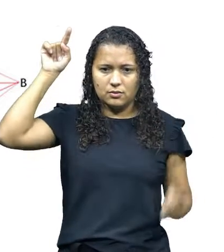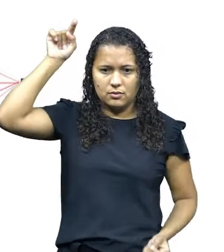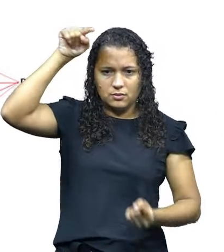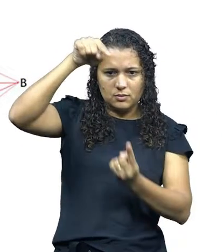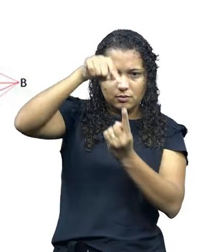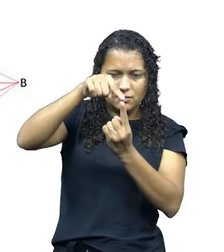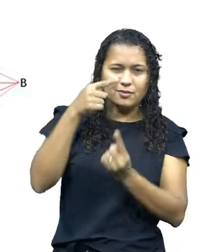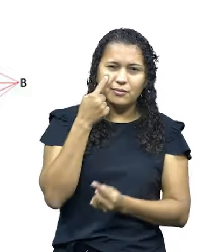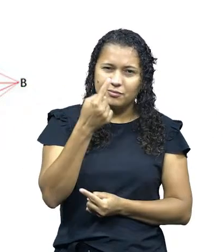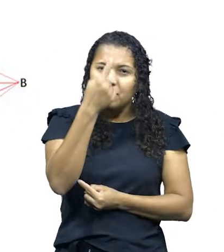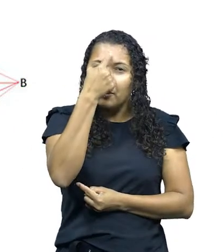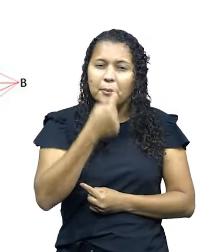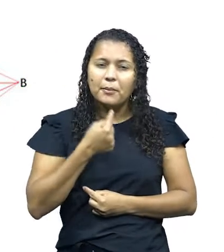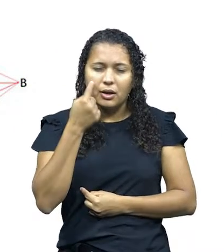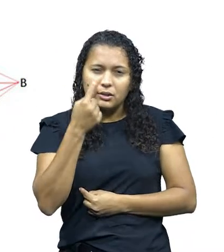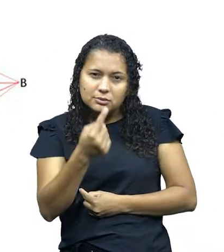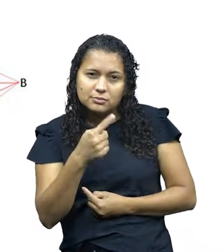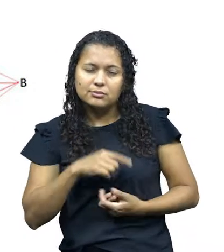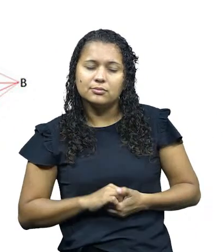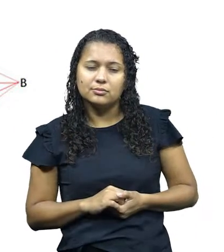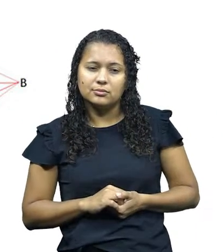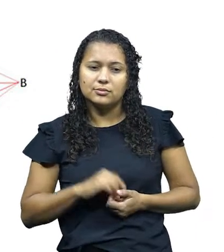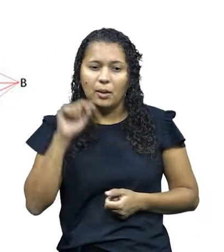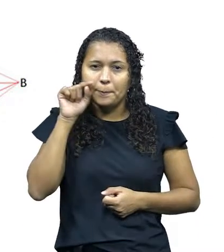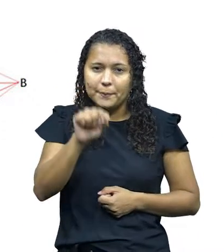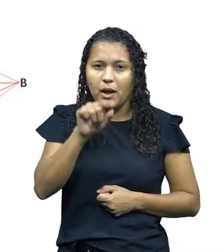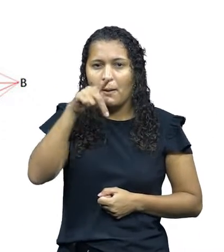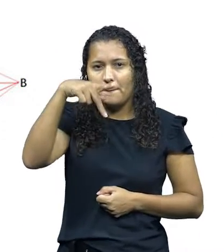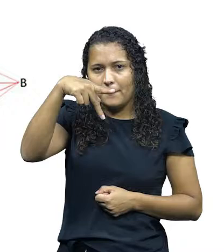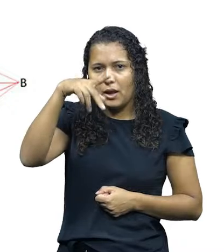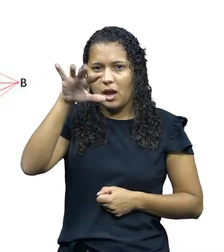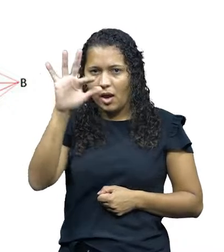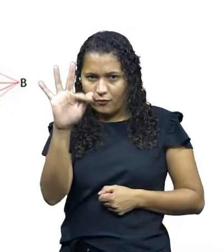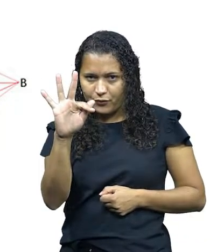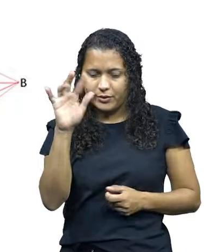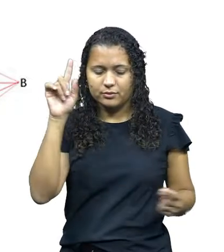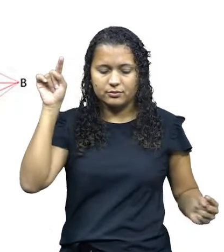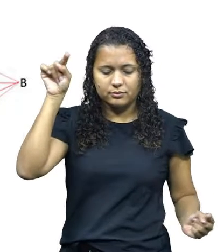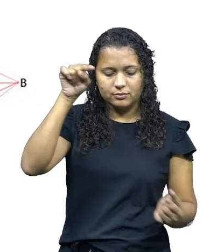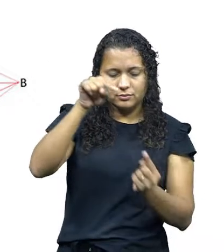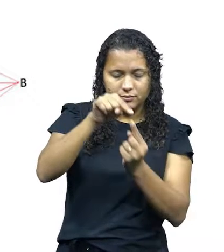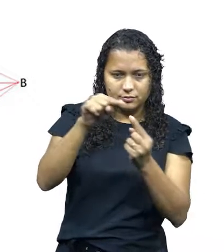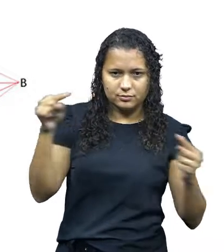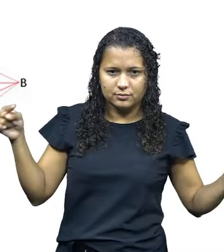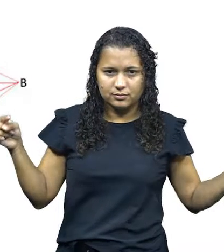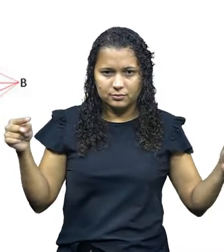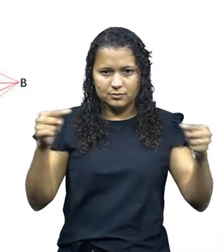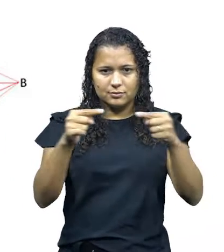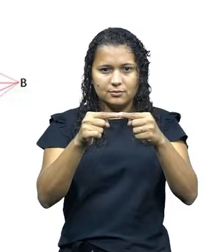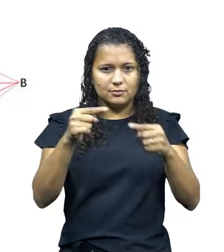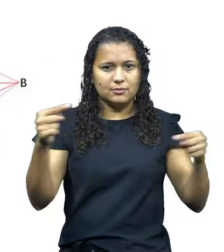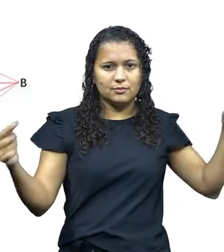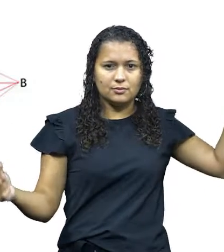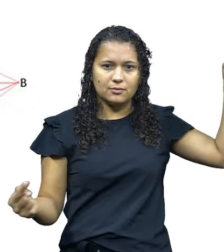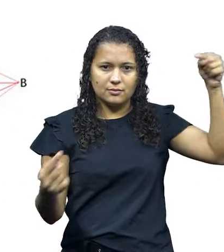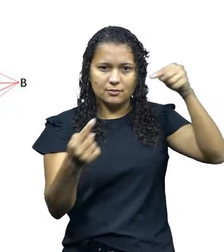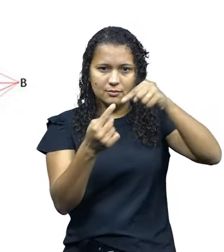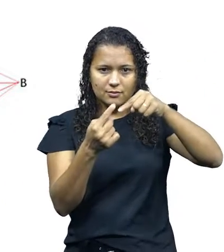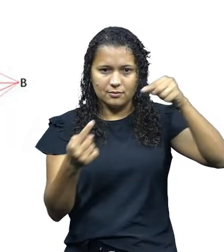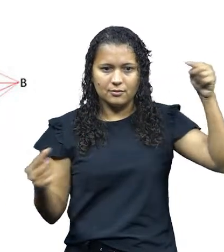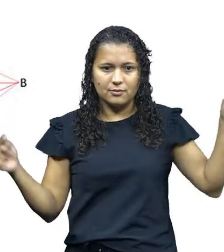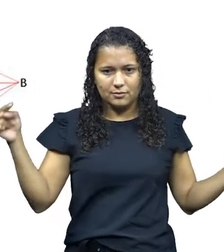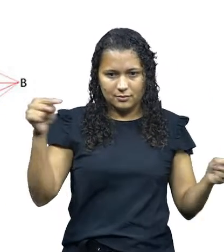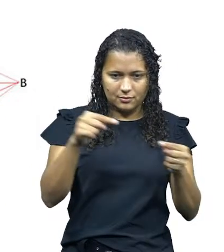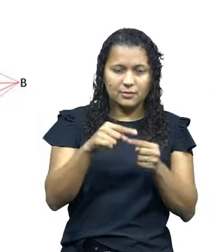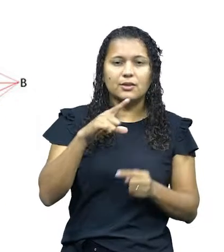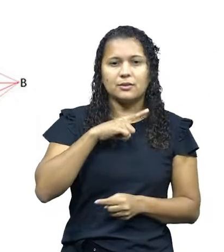vê na imagem, nós temos o ponto de fuga, né, o observador, ele está no seu centro, e aí existe o ponto